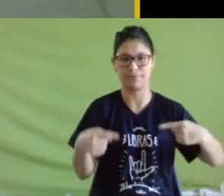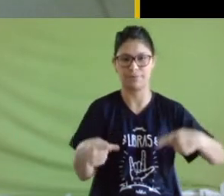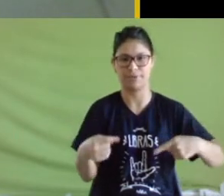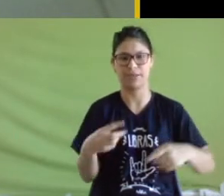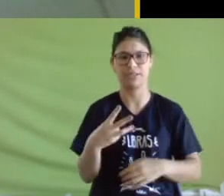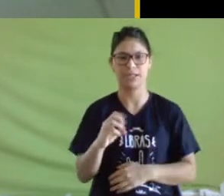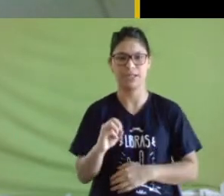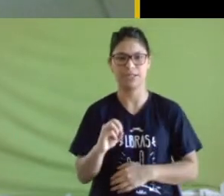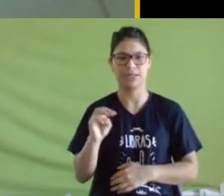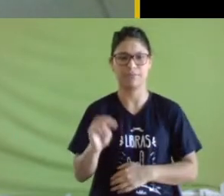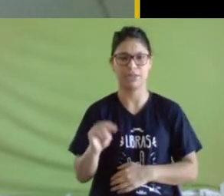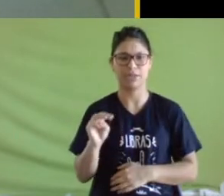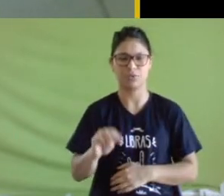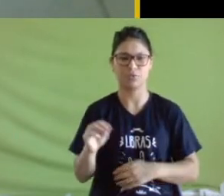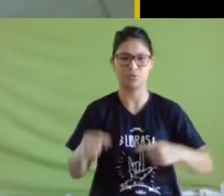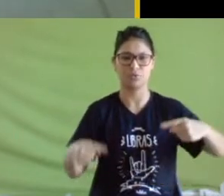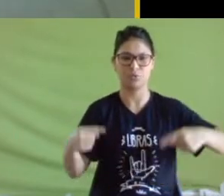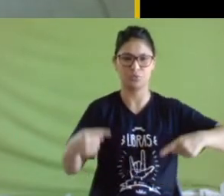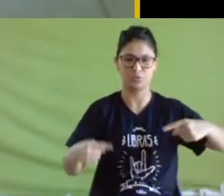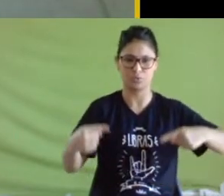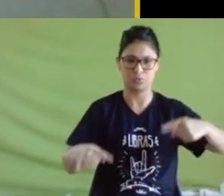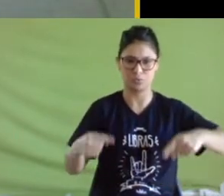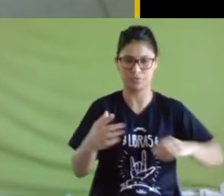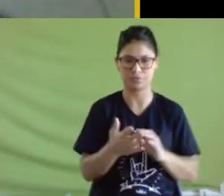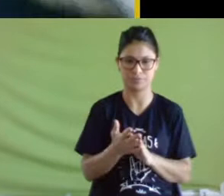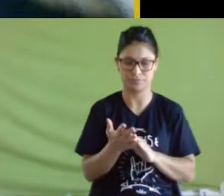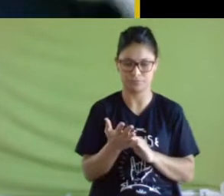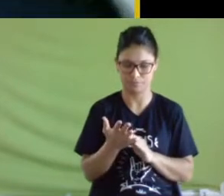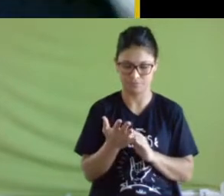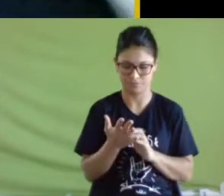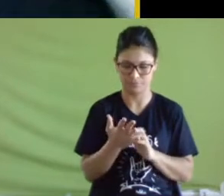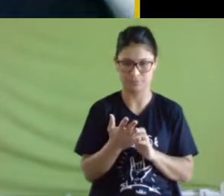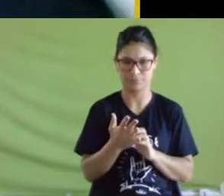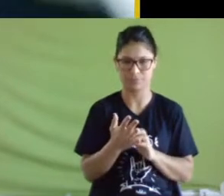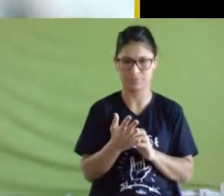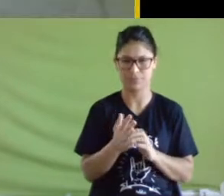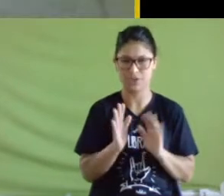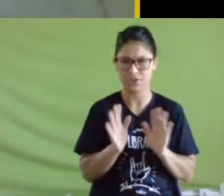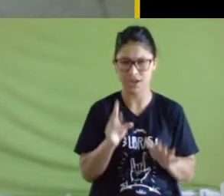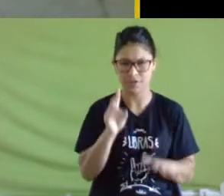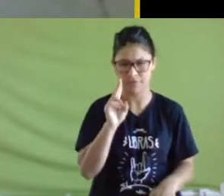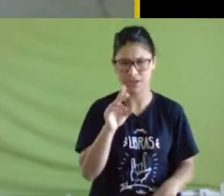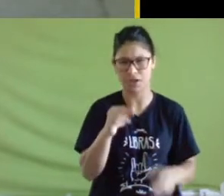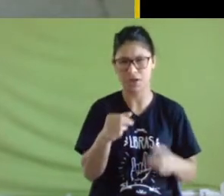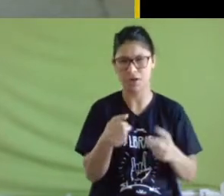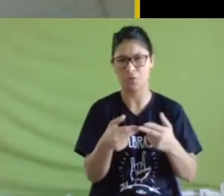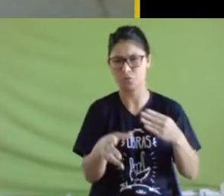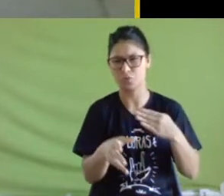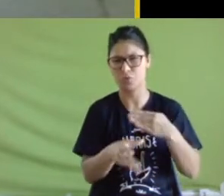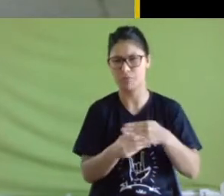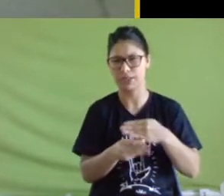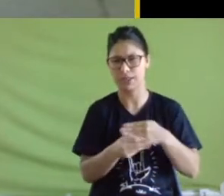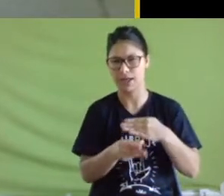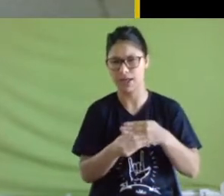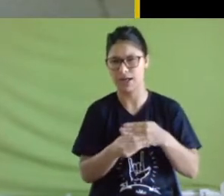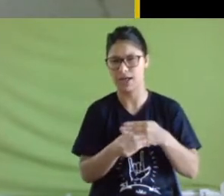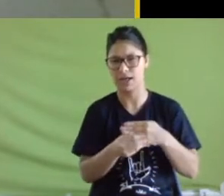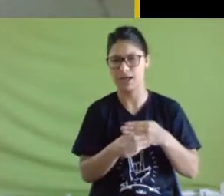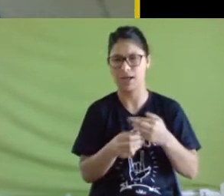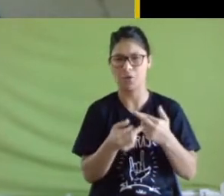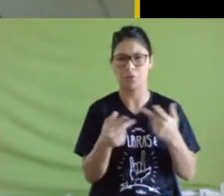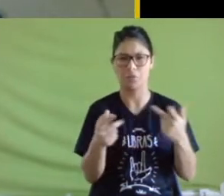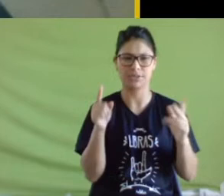mais ou menos que a gente tem de debate. Eu já vi aqui alguns comentários e algumas